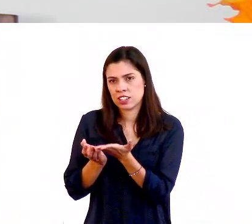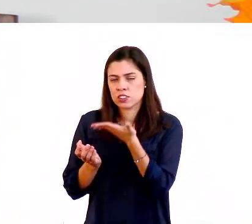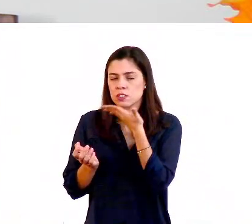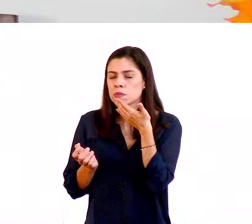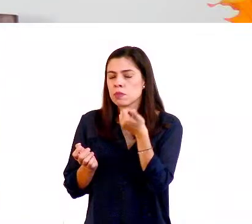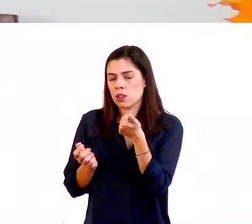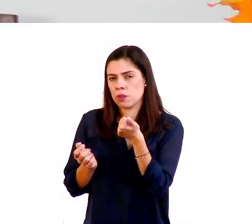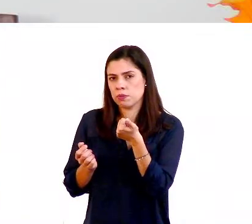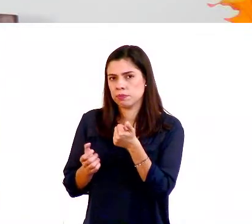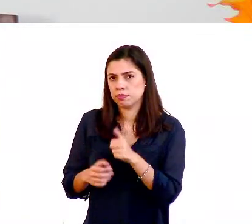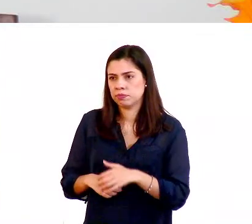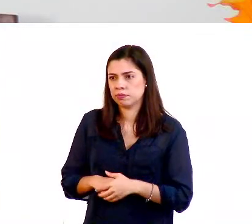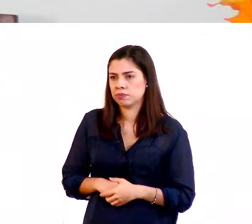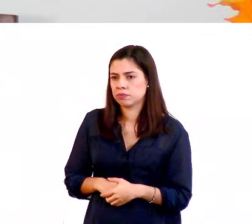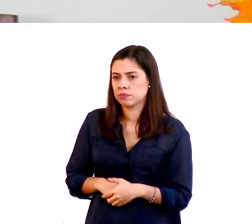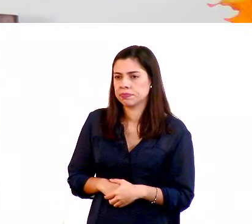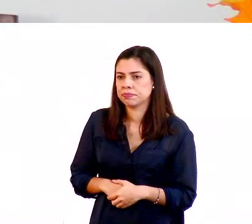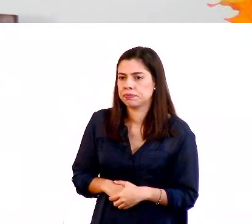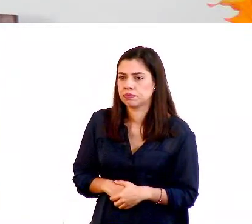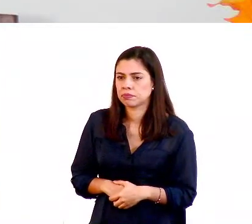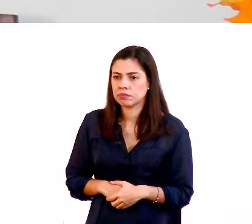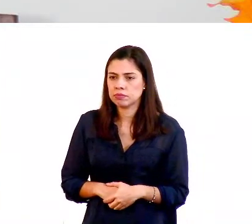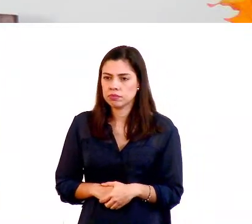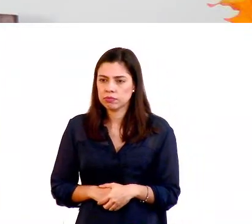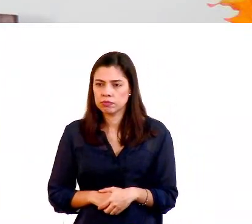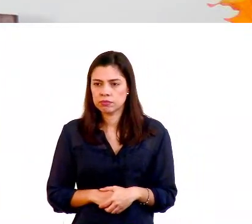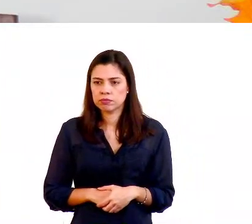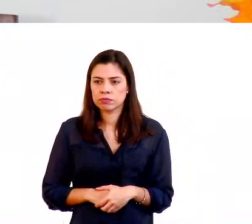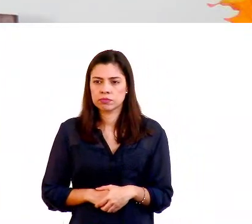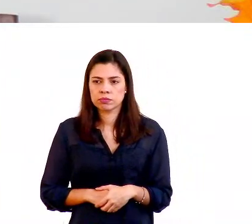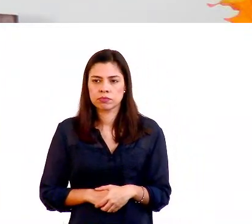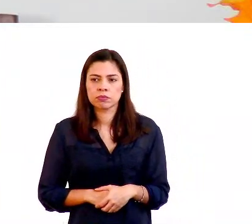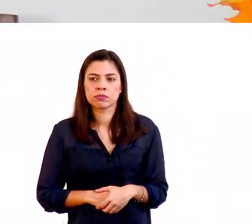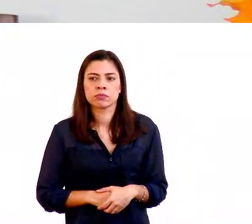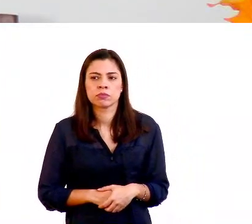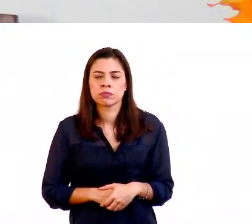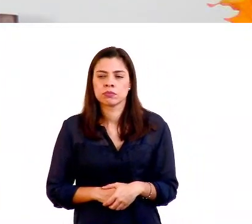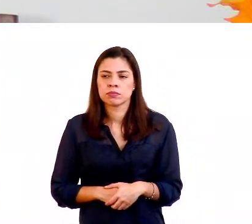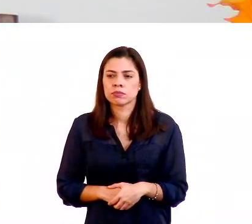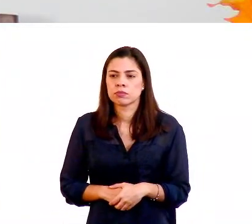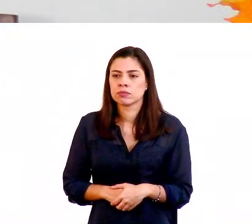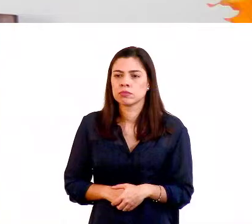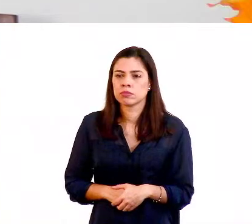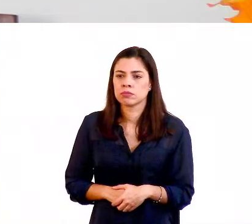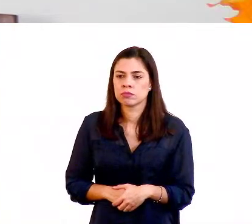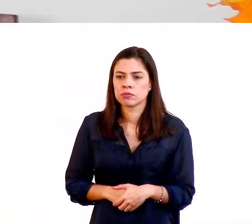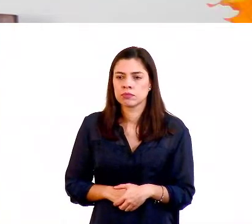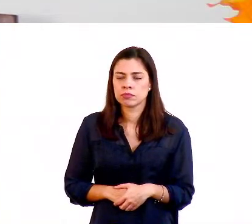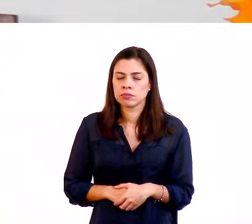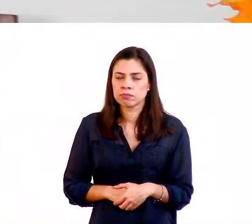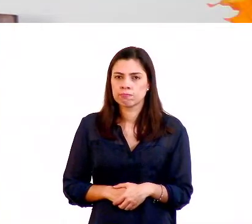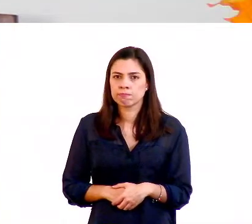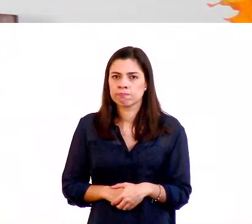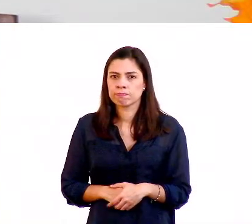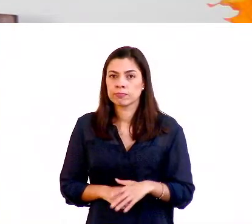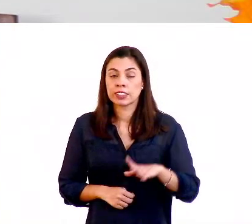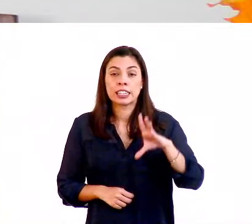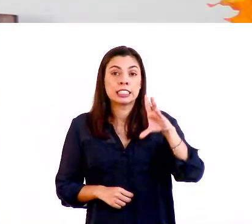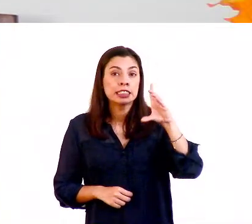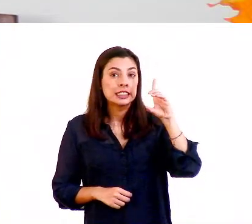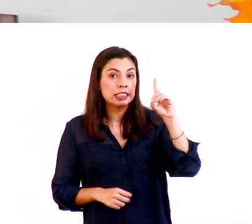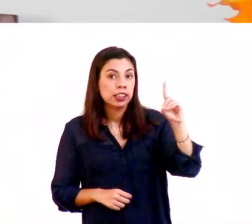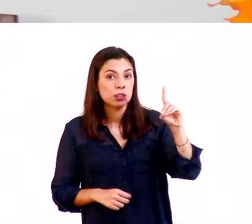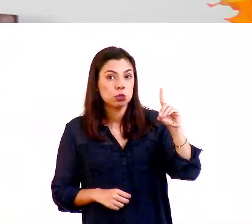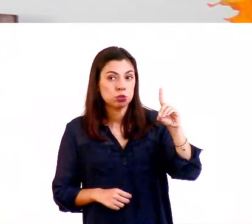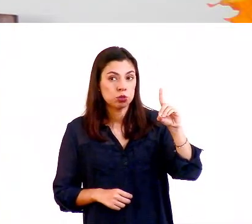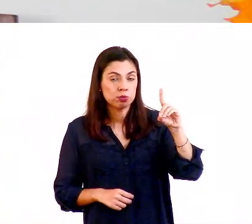duas coisas. Verso 18, para que, mediante duas coisas imutáveis, nas quais